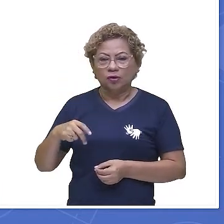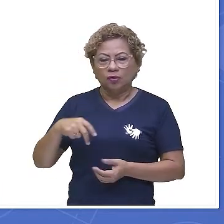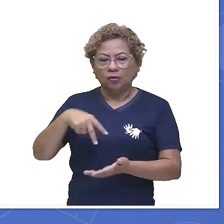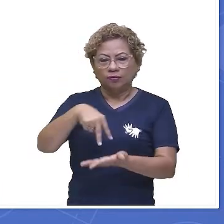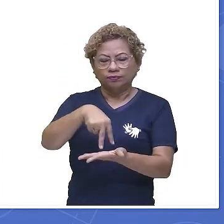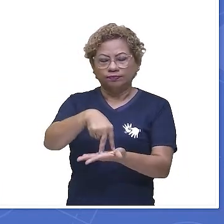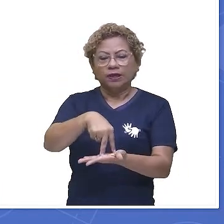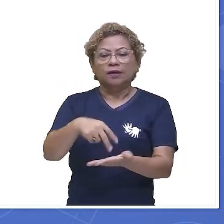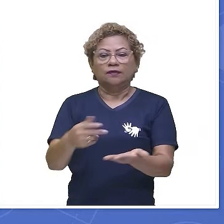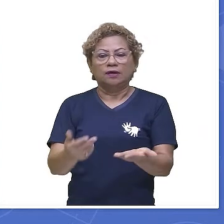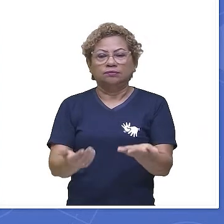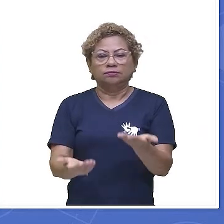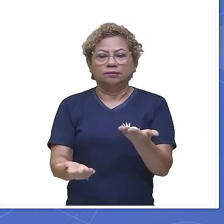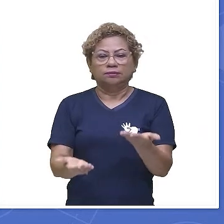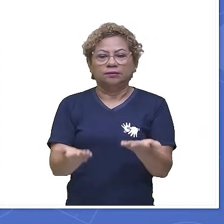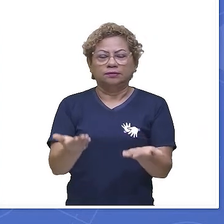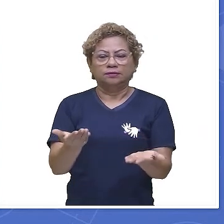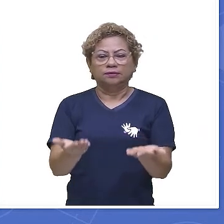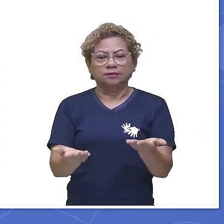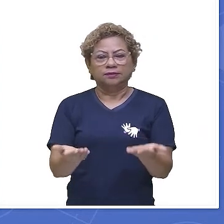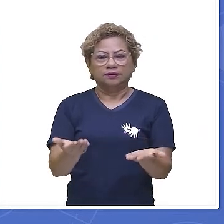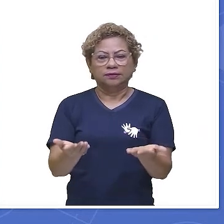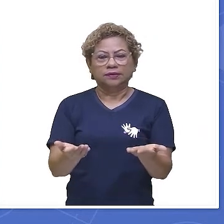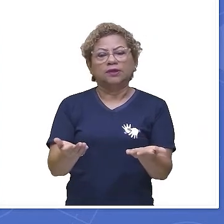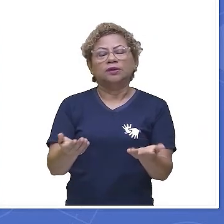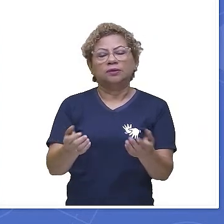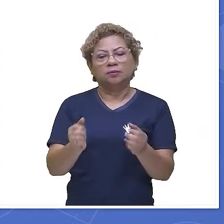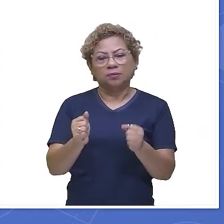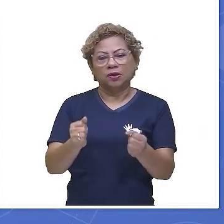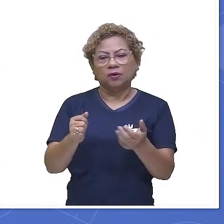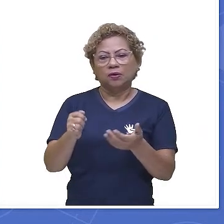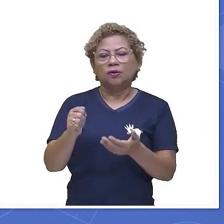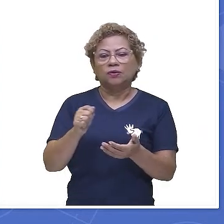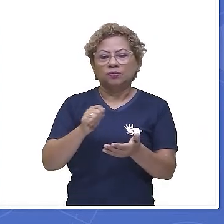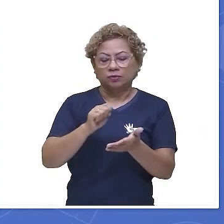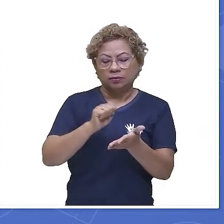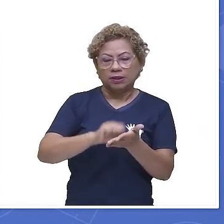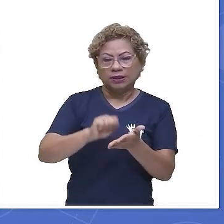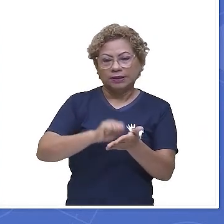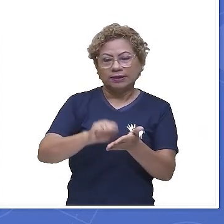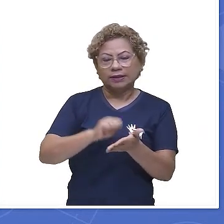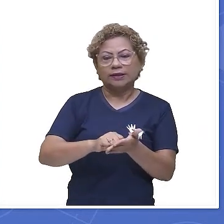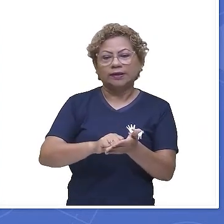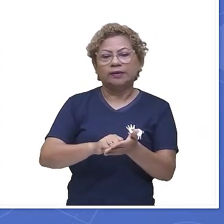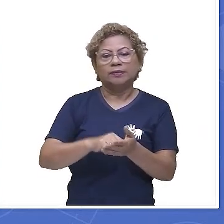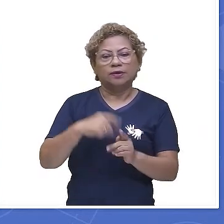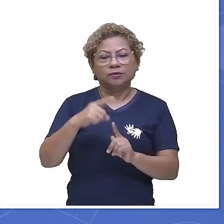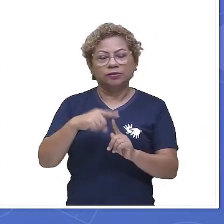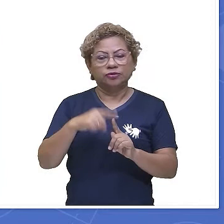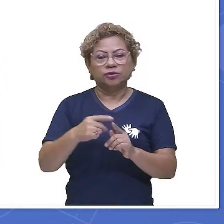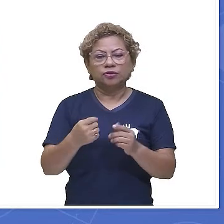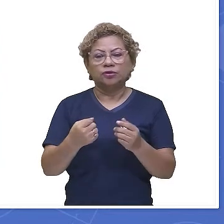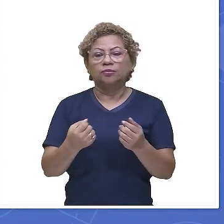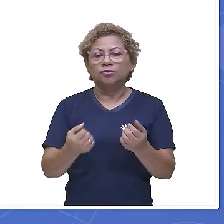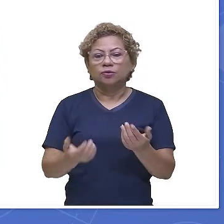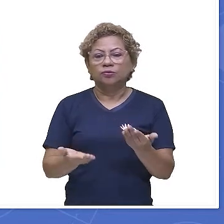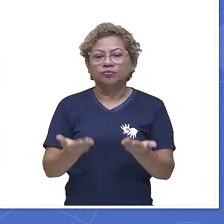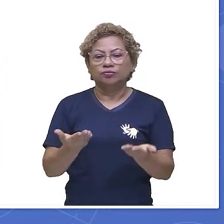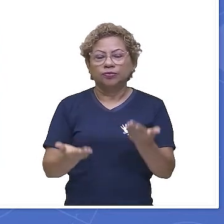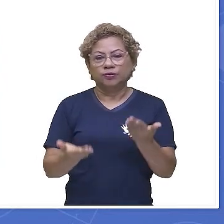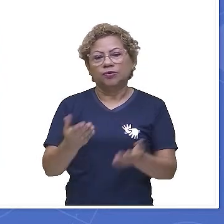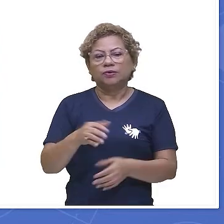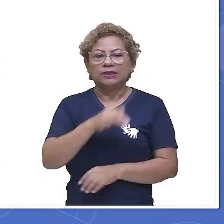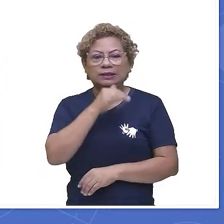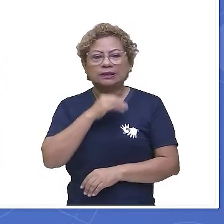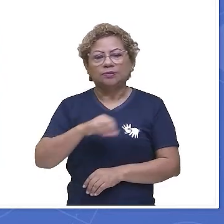caracterizar essa medida através de um número e uma unidade de medida. Então veja aí, a massa de uma pessoa é 87